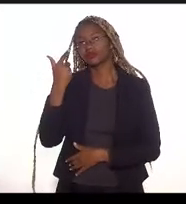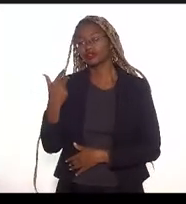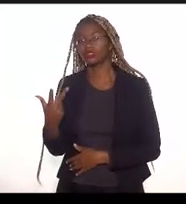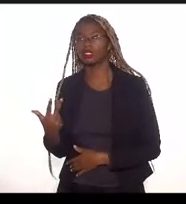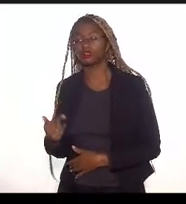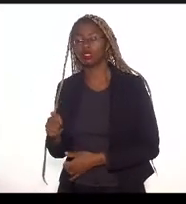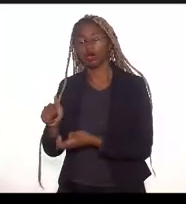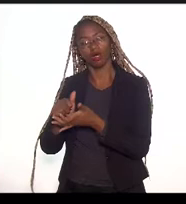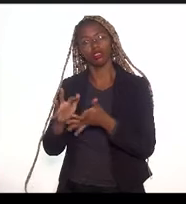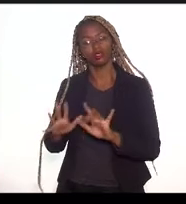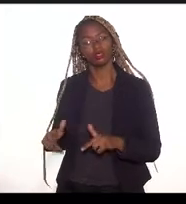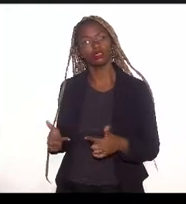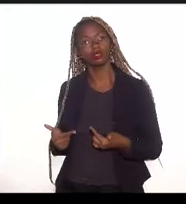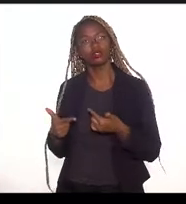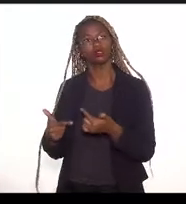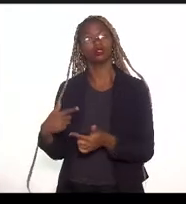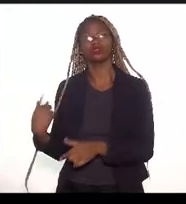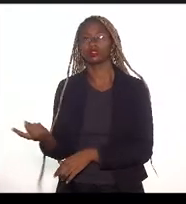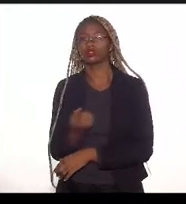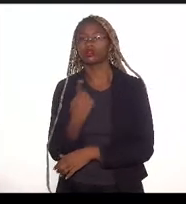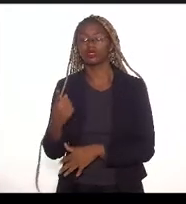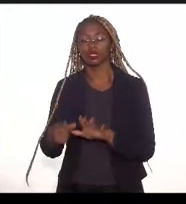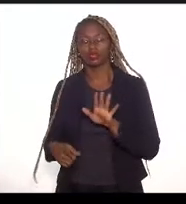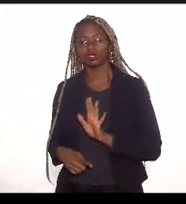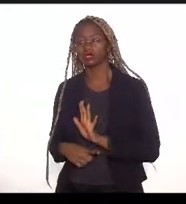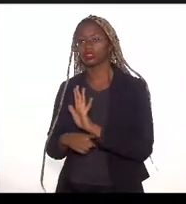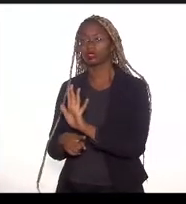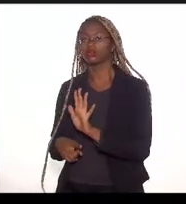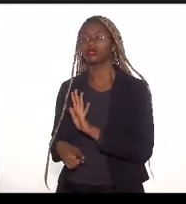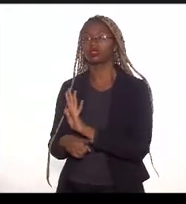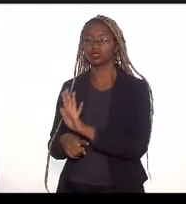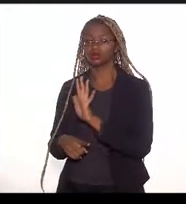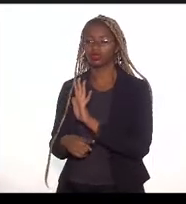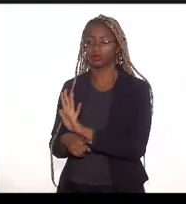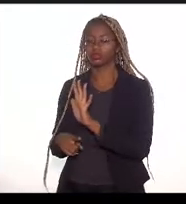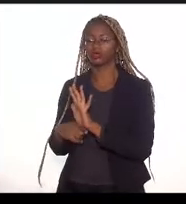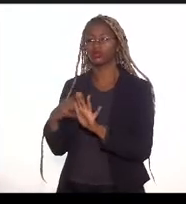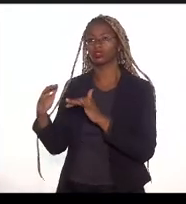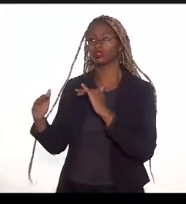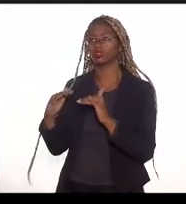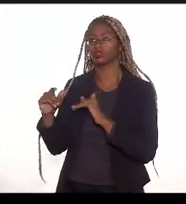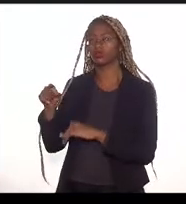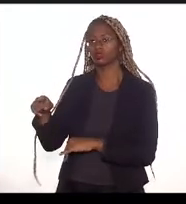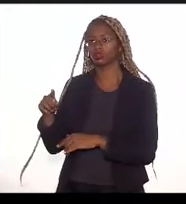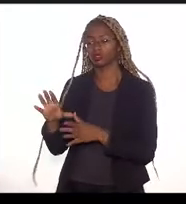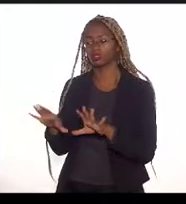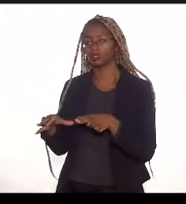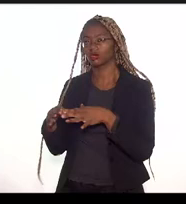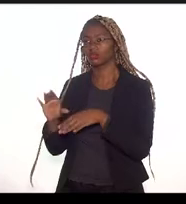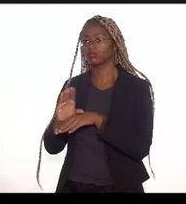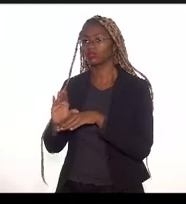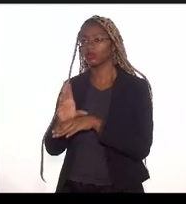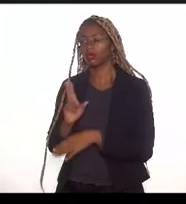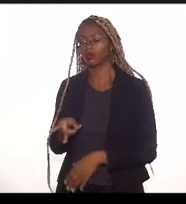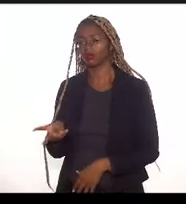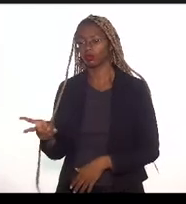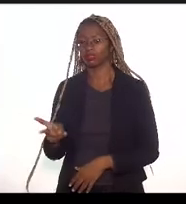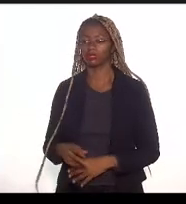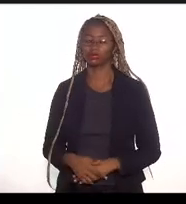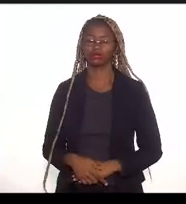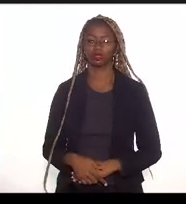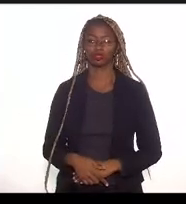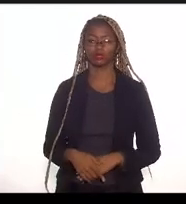uma atividade que prestamos em auxílio à Secretaria de Desenvolvimento e à Comissão Permanente. Como